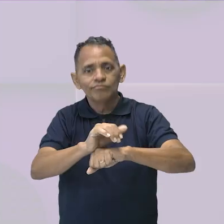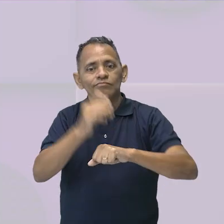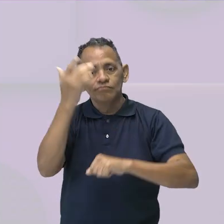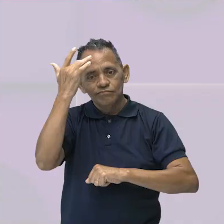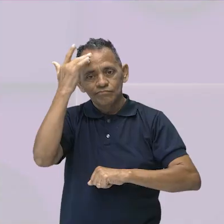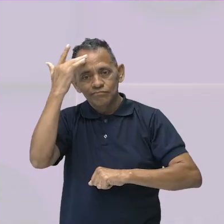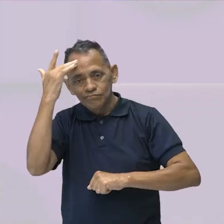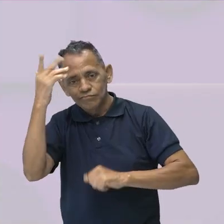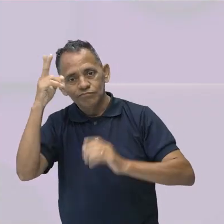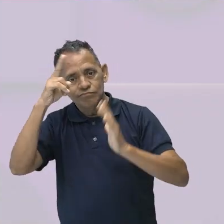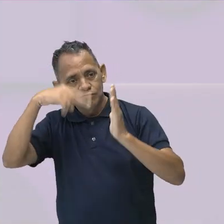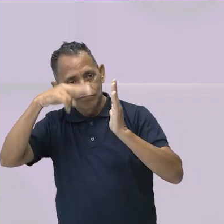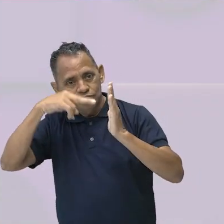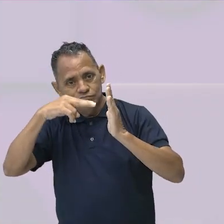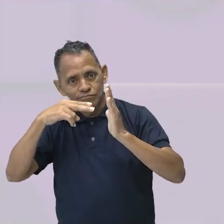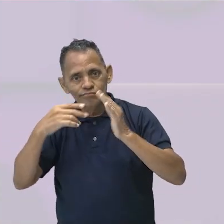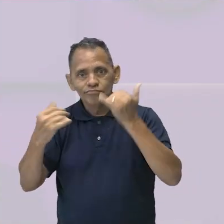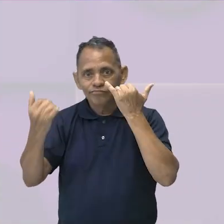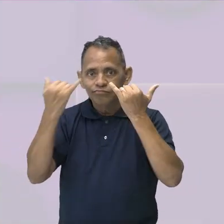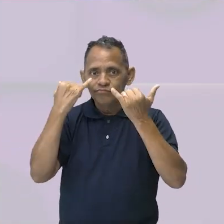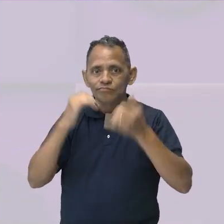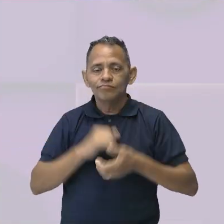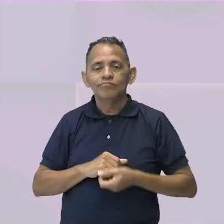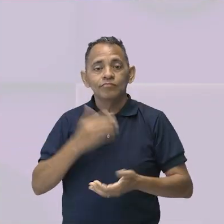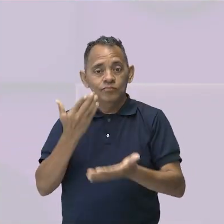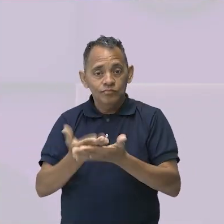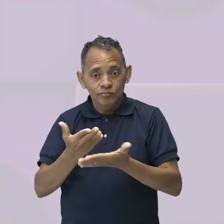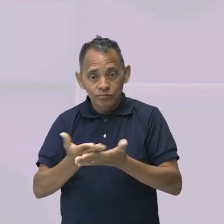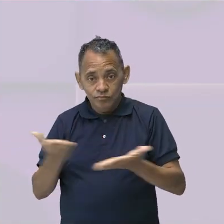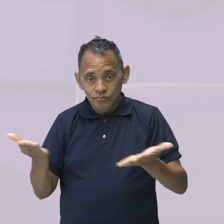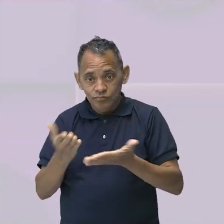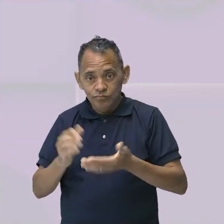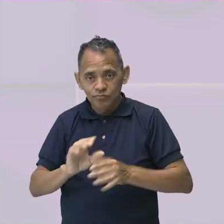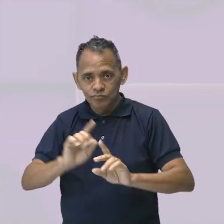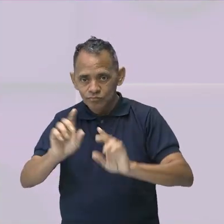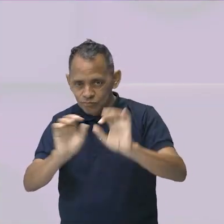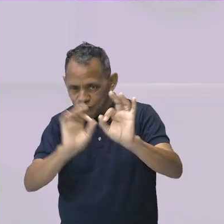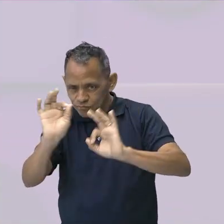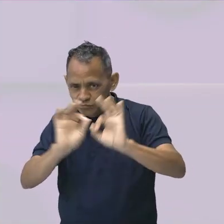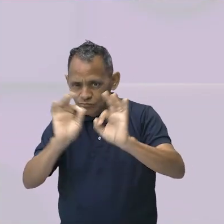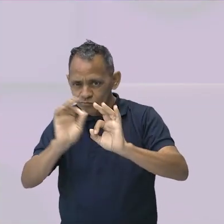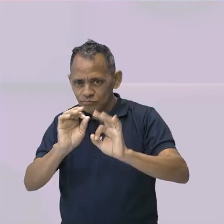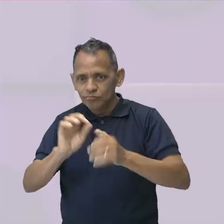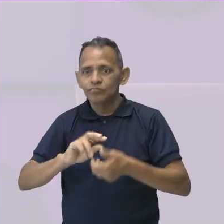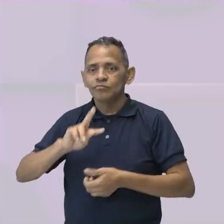beleza? Então, essa foi a nossa aula sobre a construção do histograma.